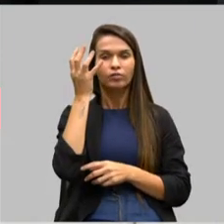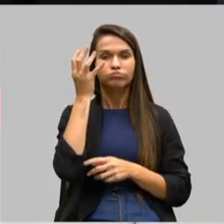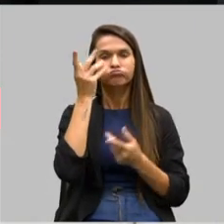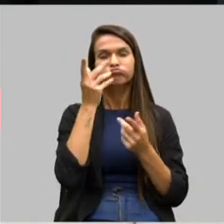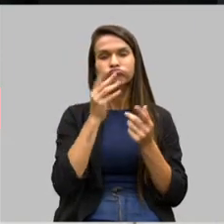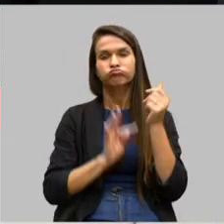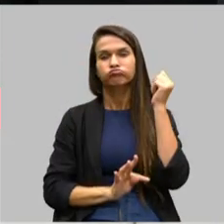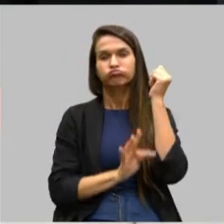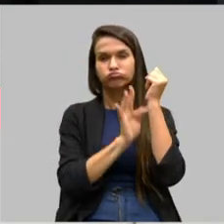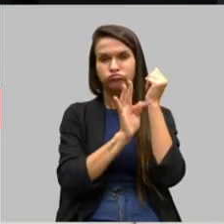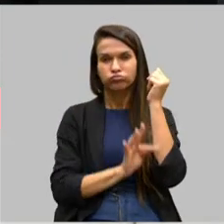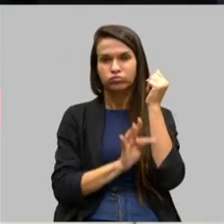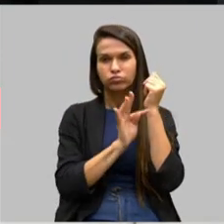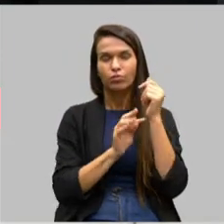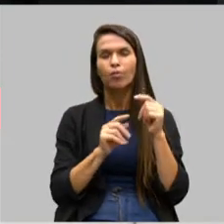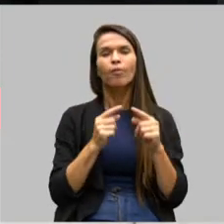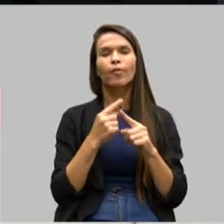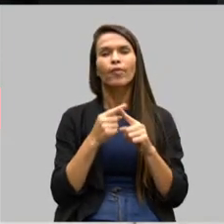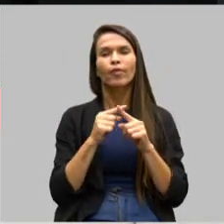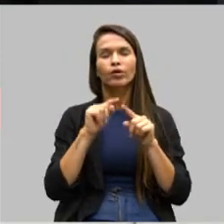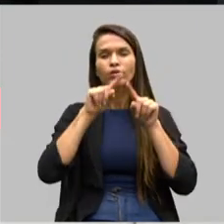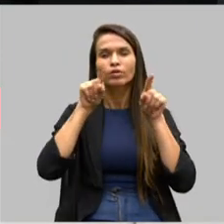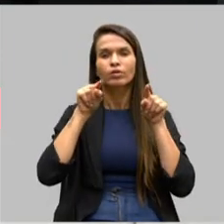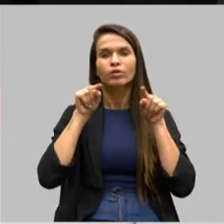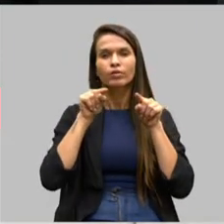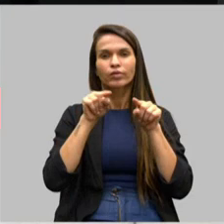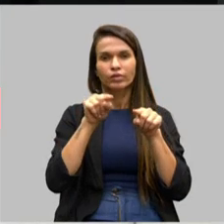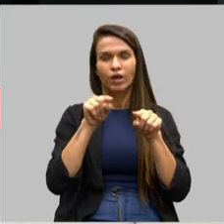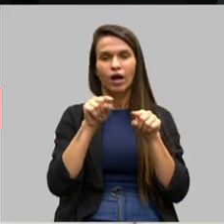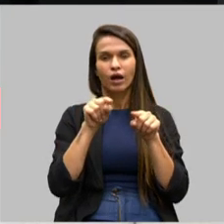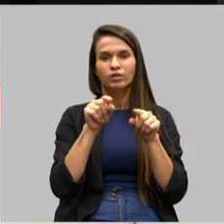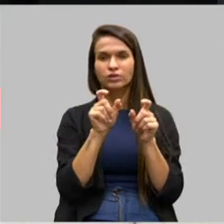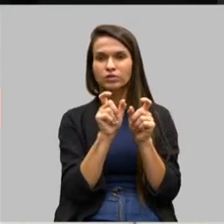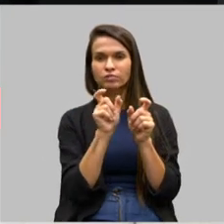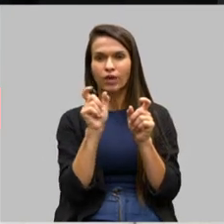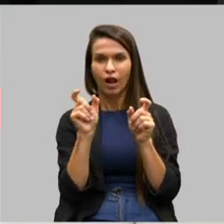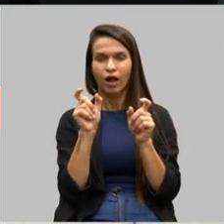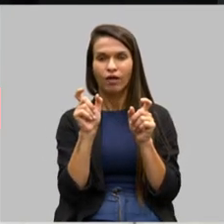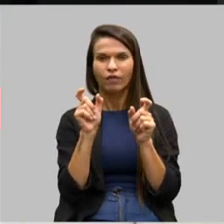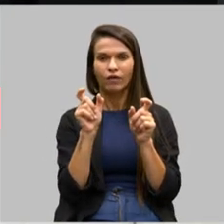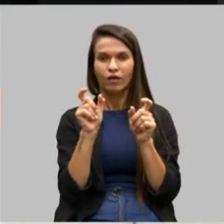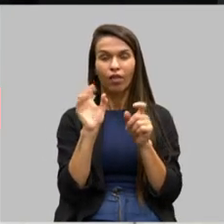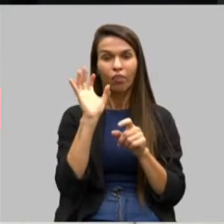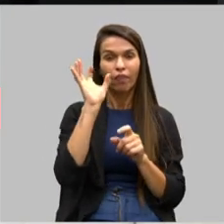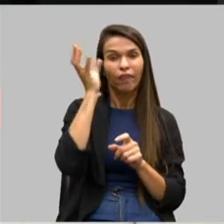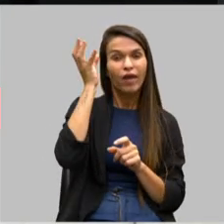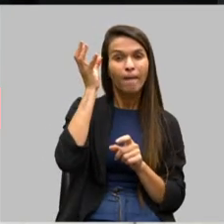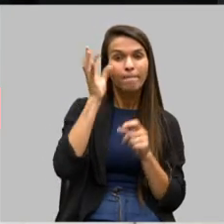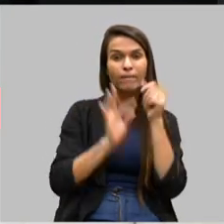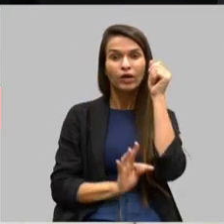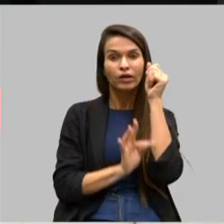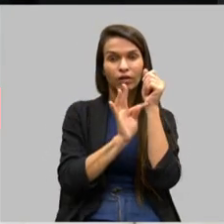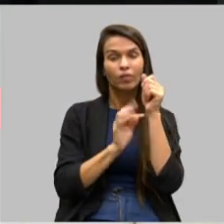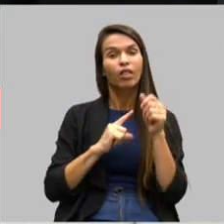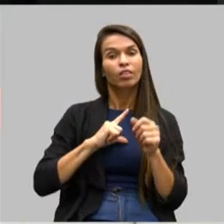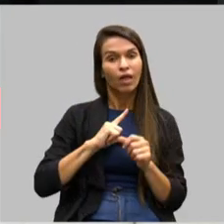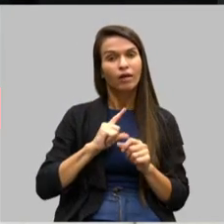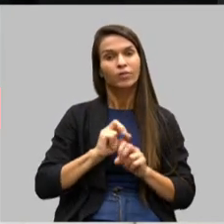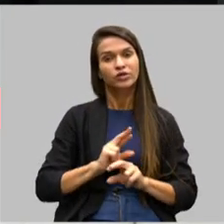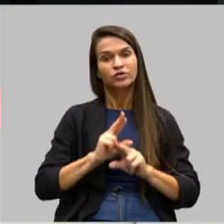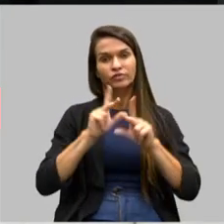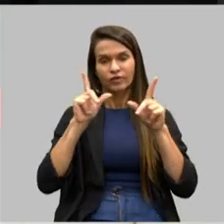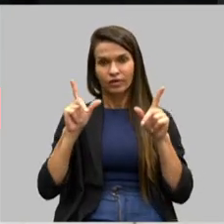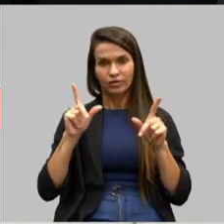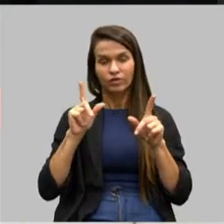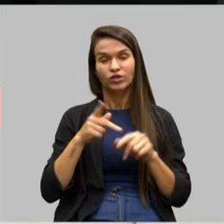eu apresento uma interrogação ao lado das palavras tempo e clima? Porque há uma diferenciação. Quando